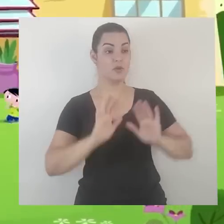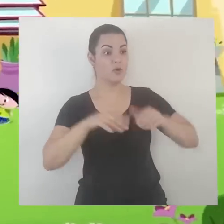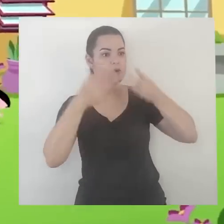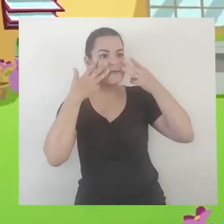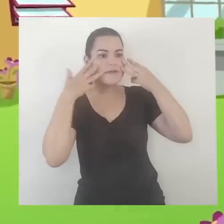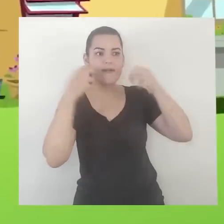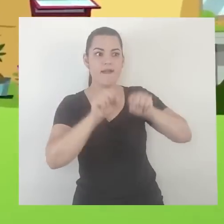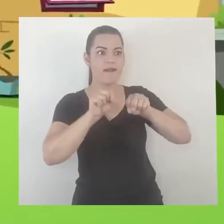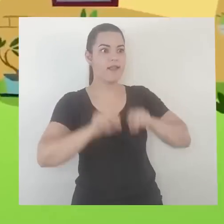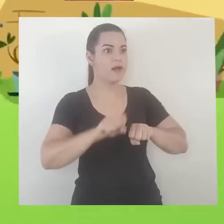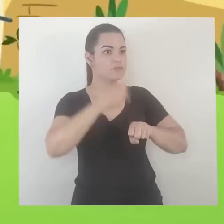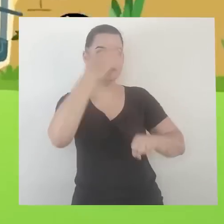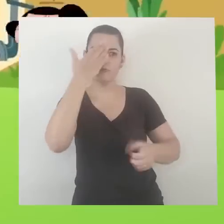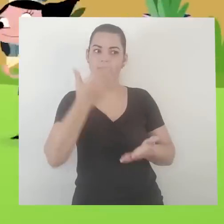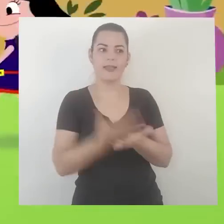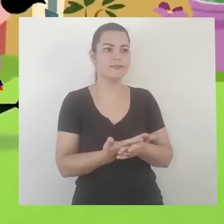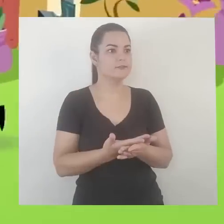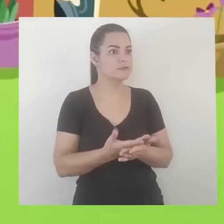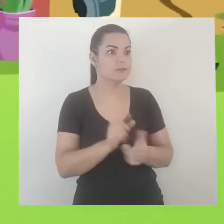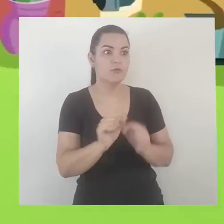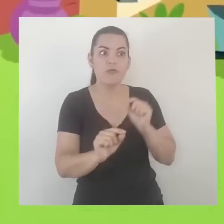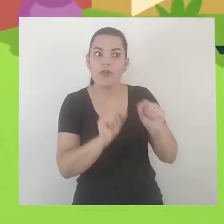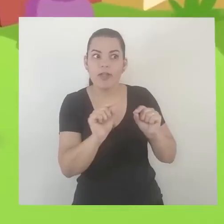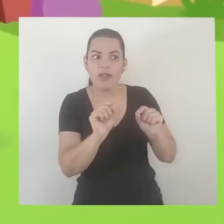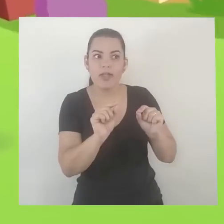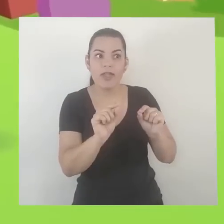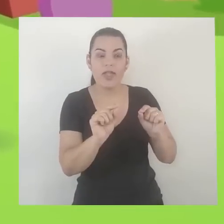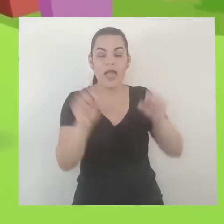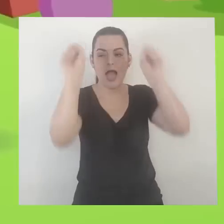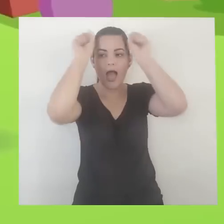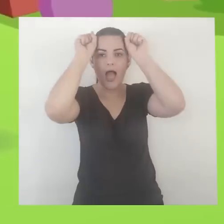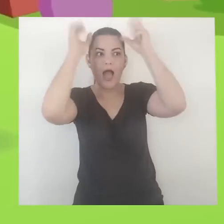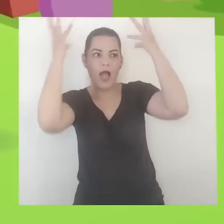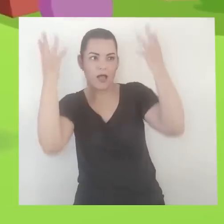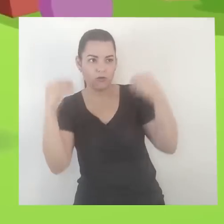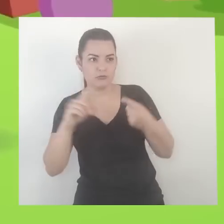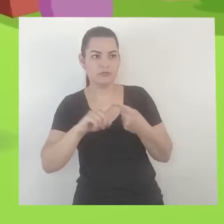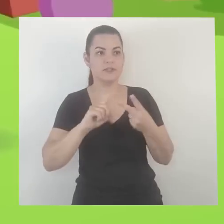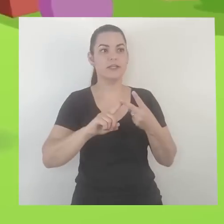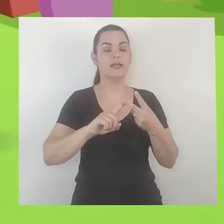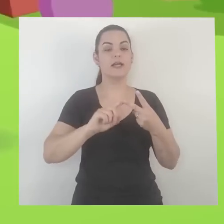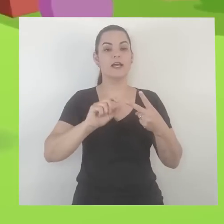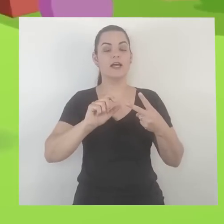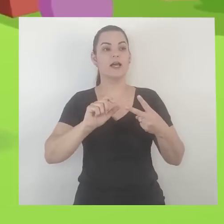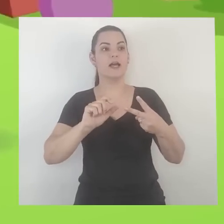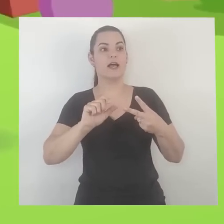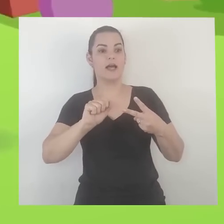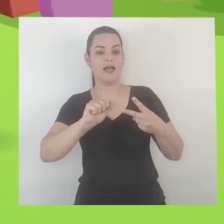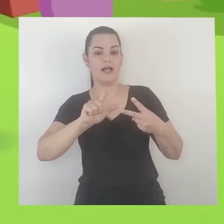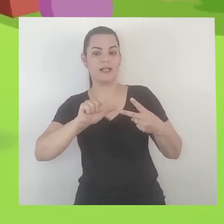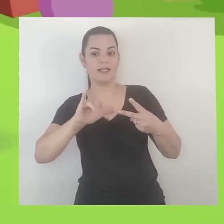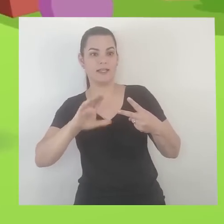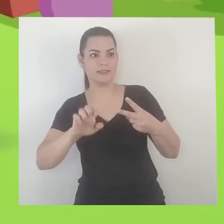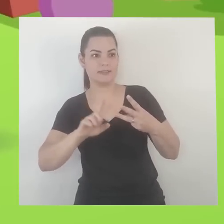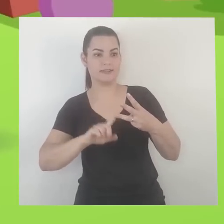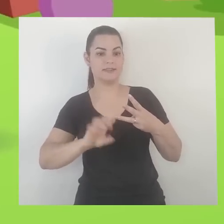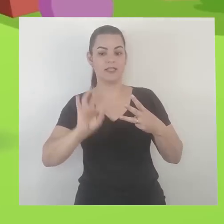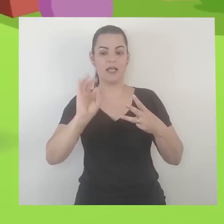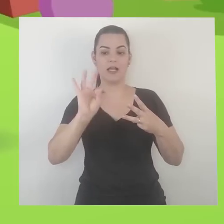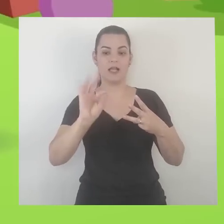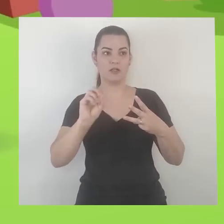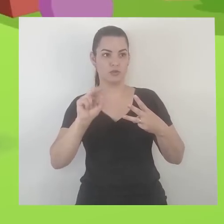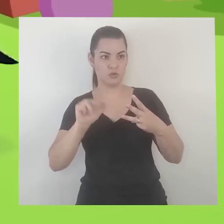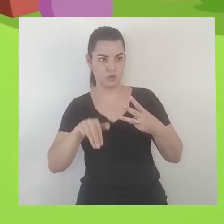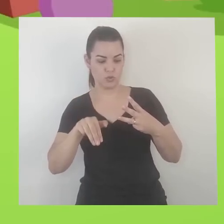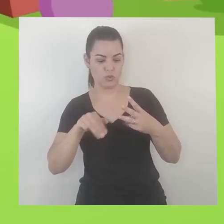Cláudio, você não vai acreditar nisso. A Luna, a Alice, o Tom, Igor e eu, a gente viu